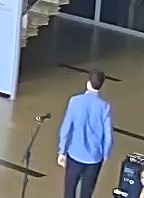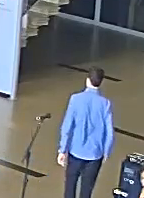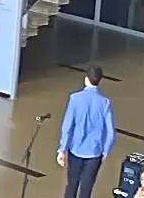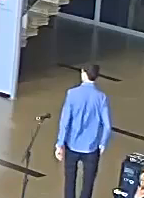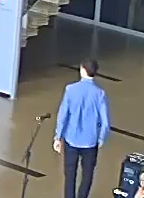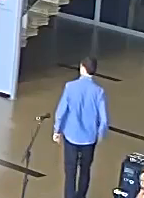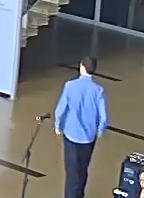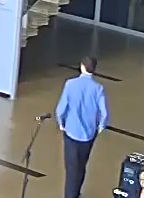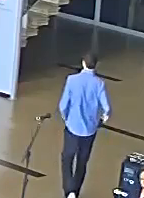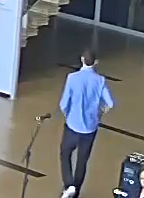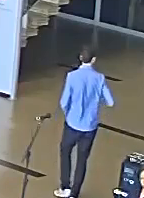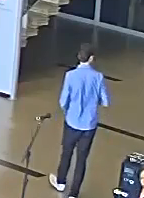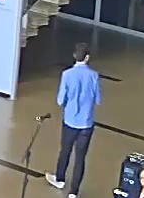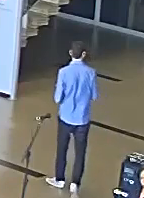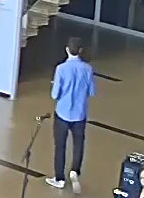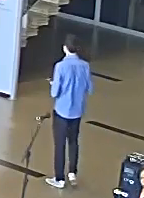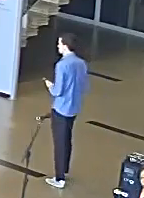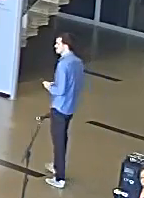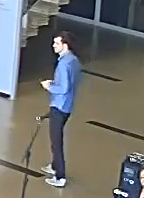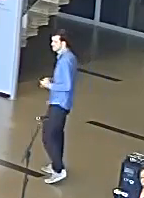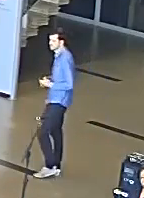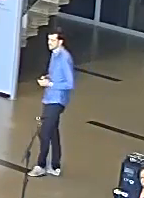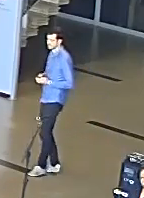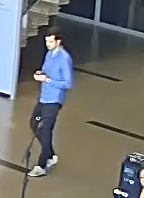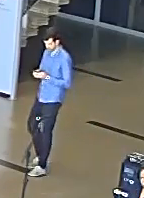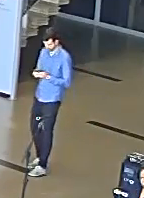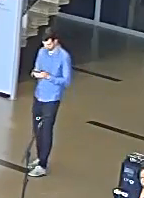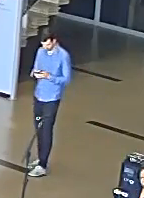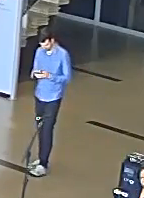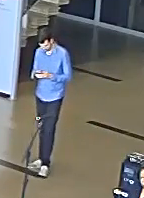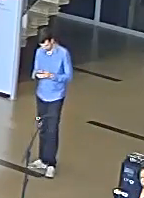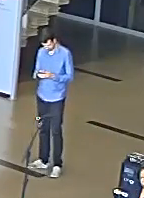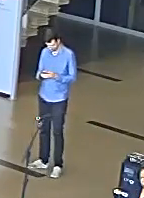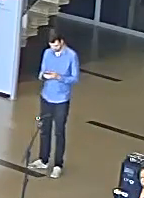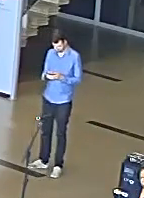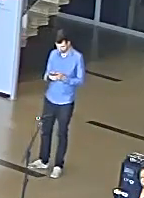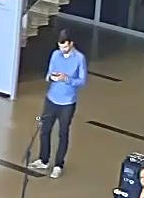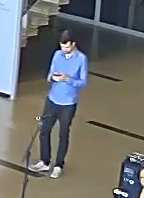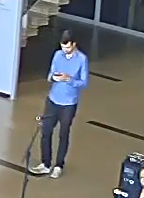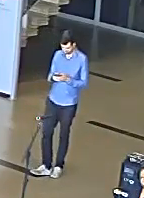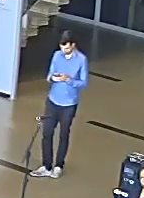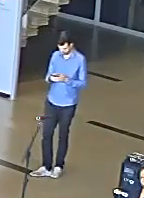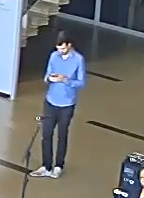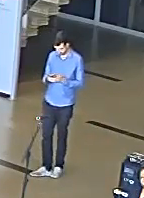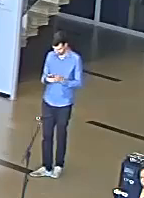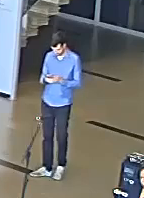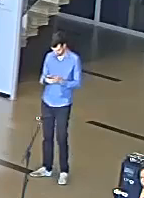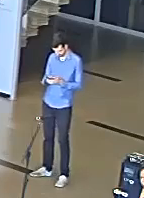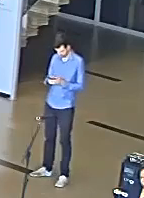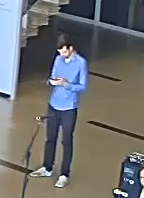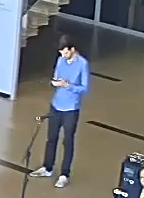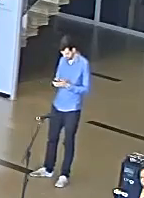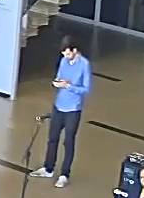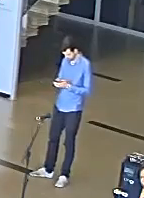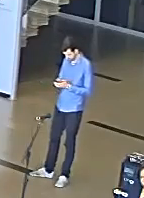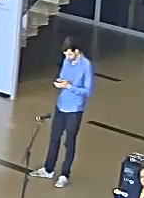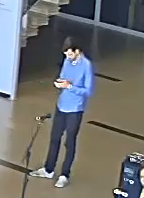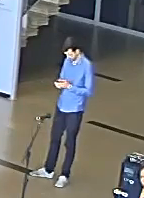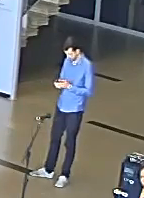luta que nós passamos pela elaboração da Carta Magna do nosso país em 1988 e